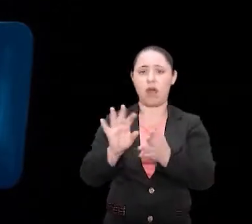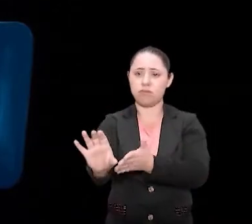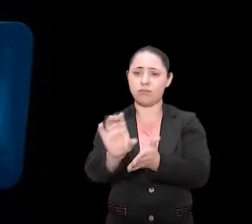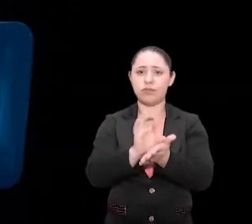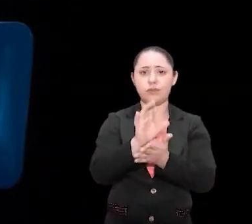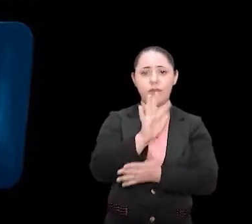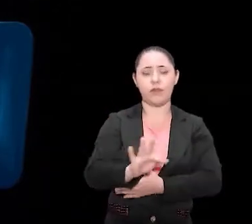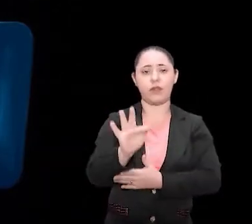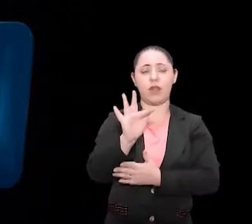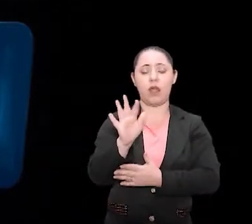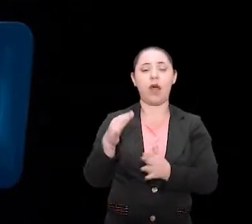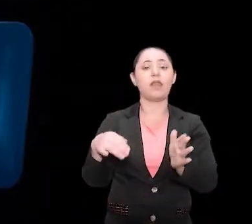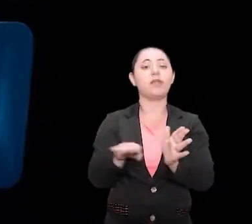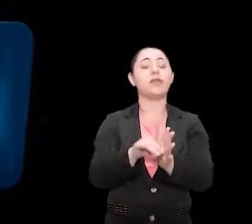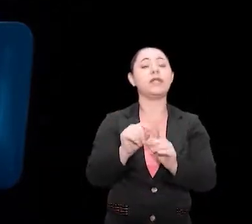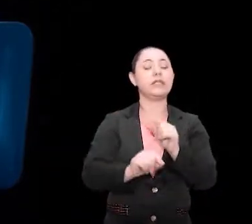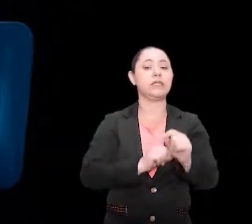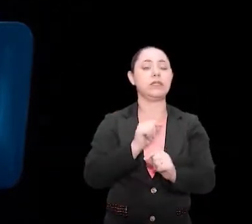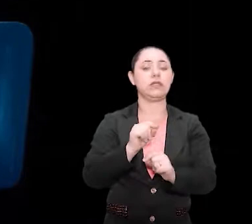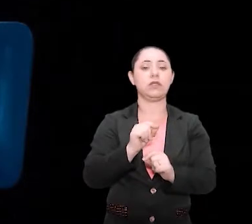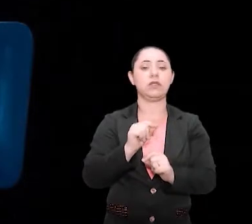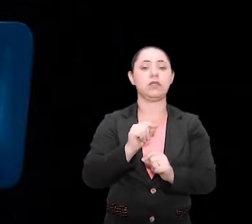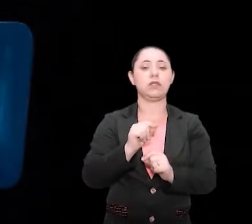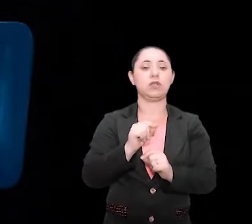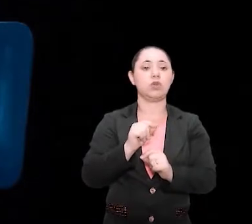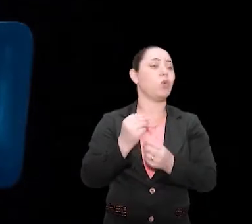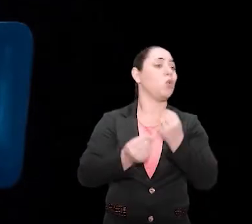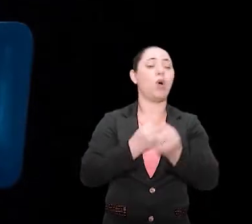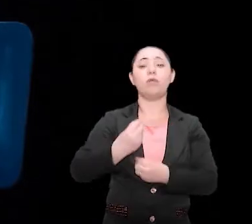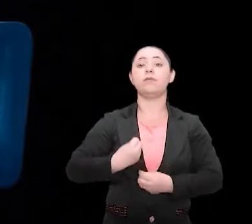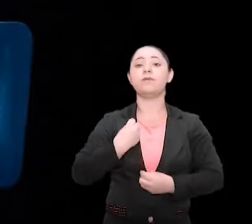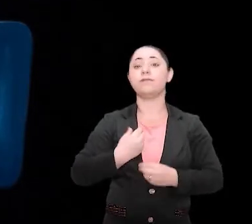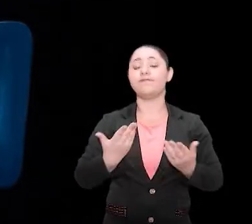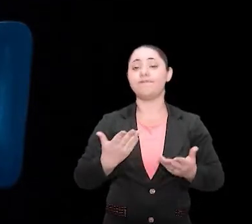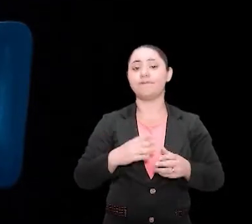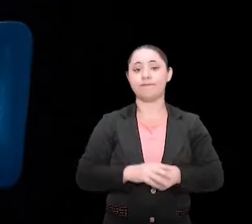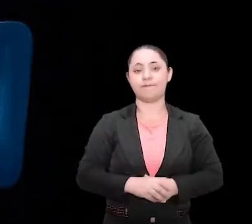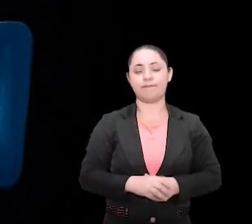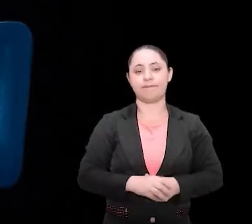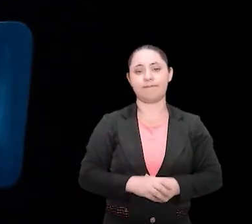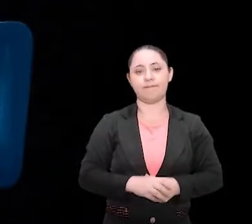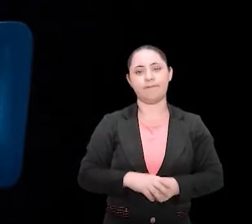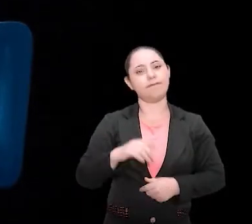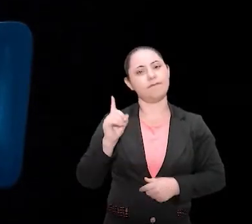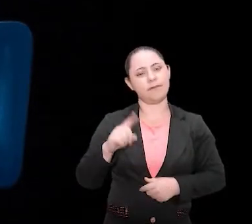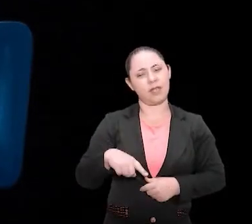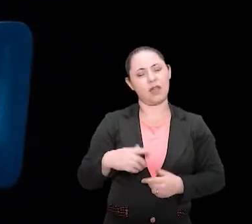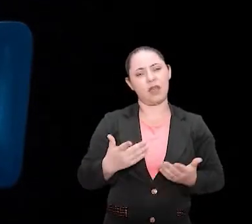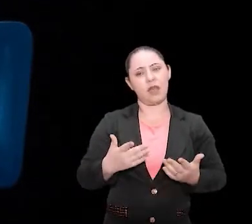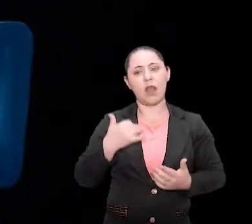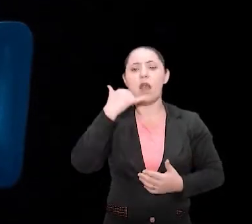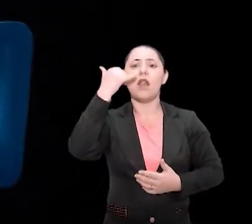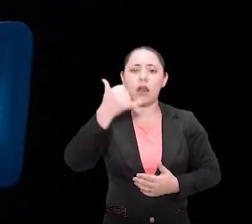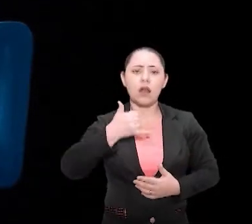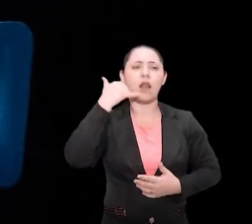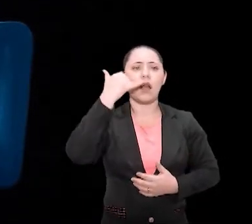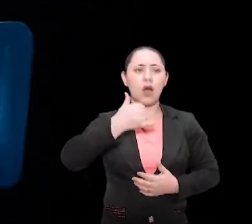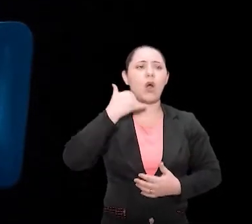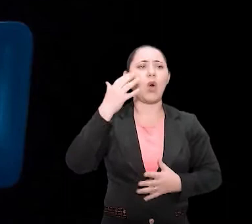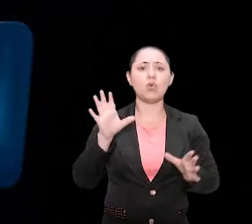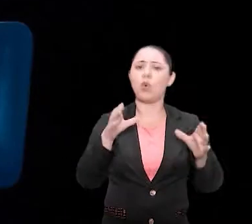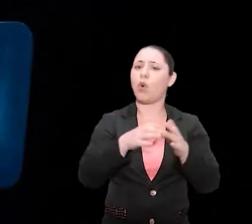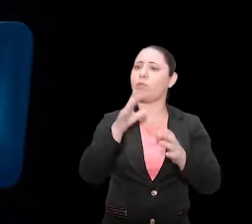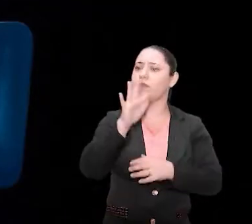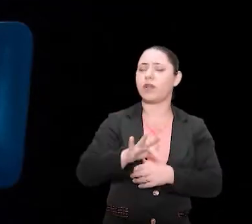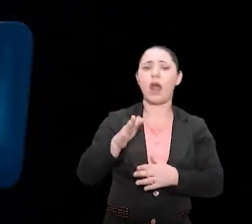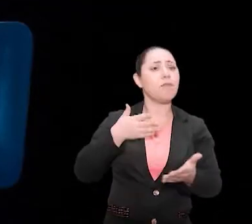federal, até que a gente, enquanto isso, como é que a gente vive, né? Então, e aí a gente ficou ligando para a bancada federal, pelo amor de